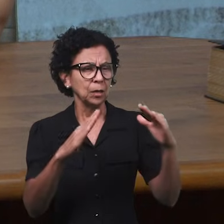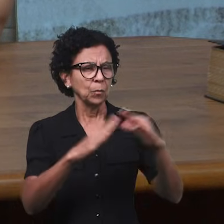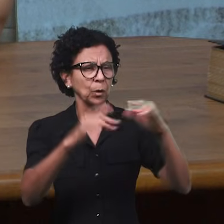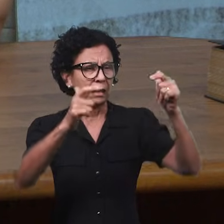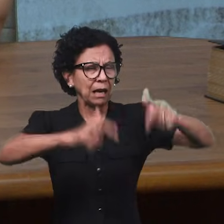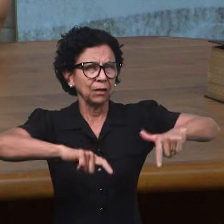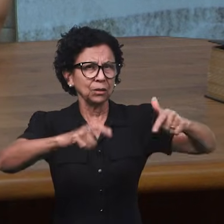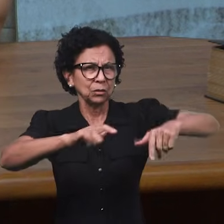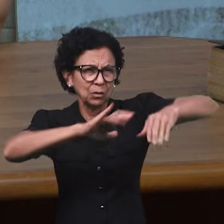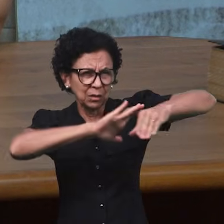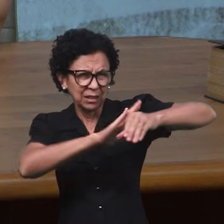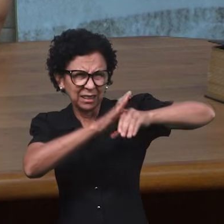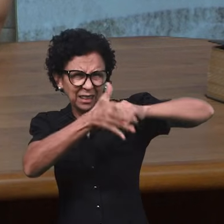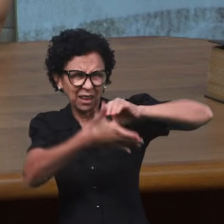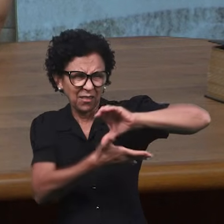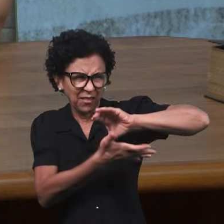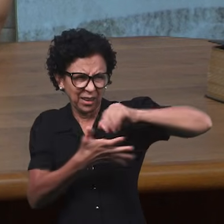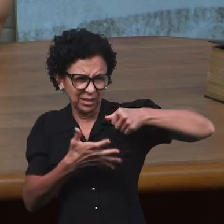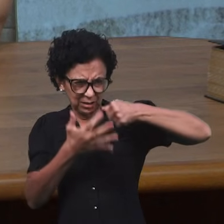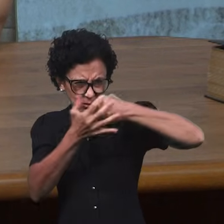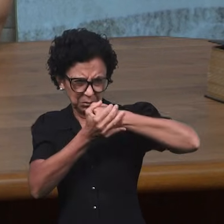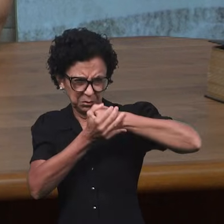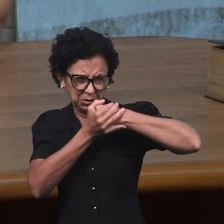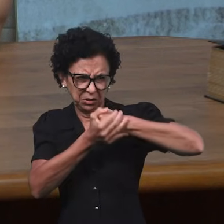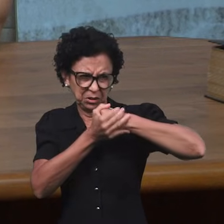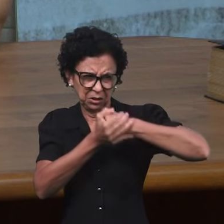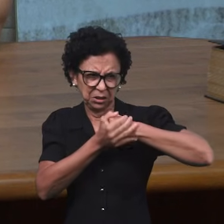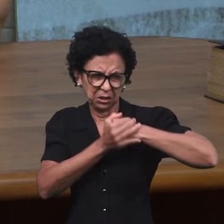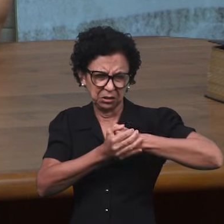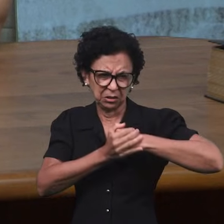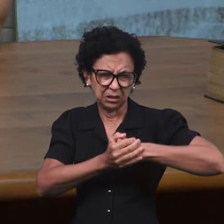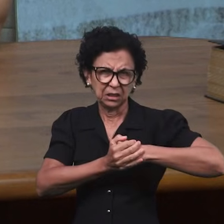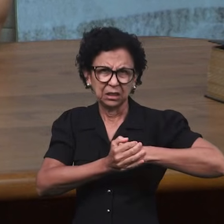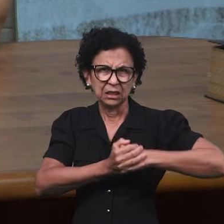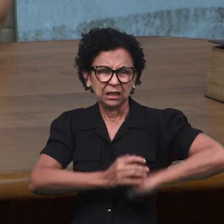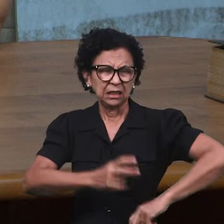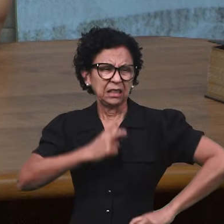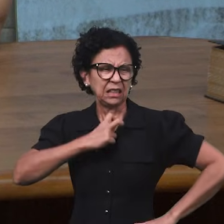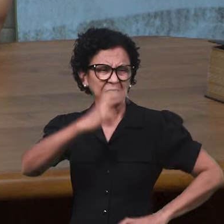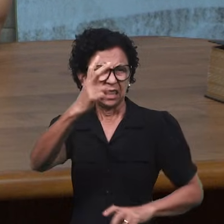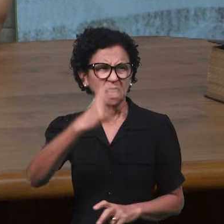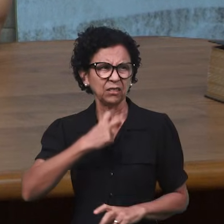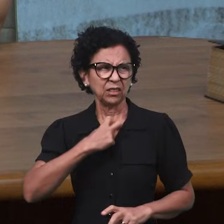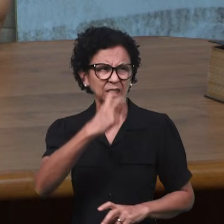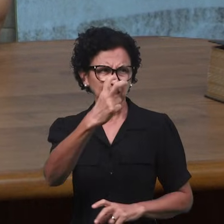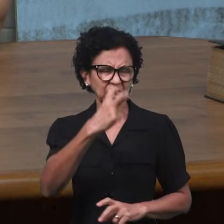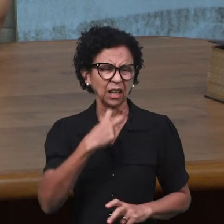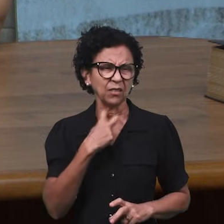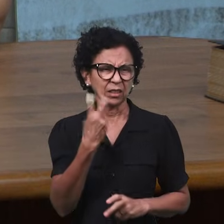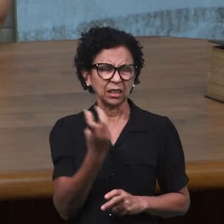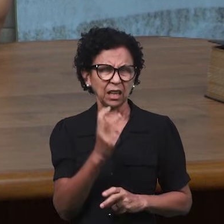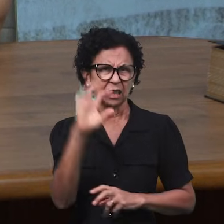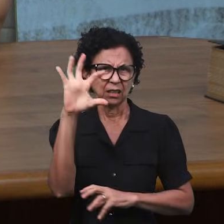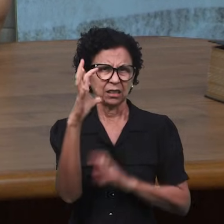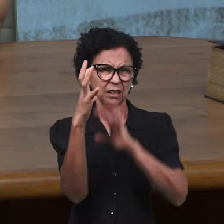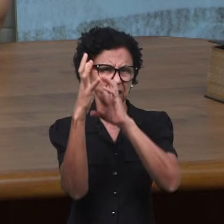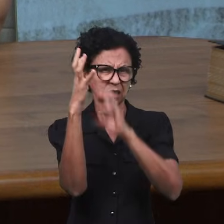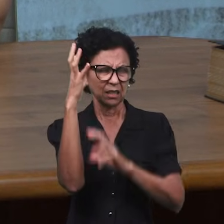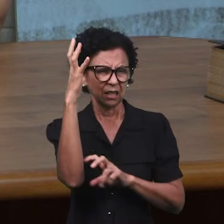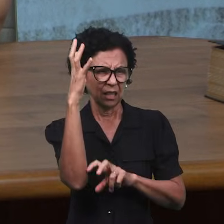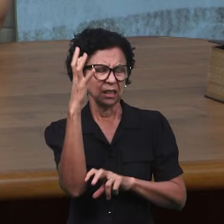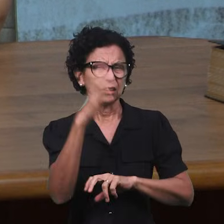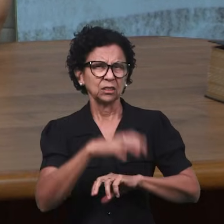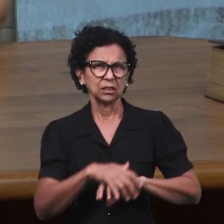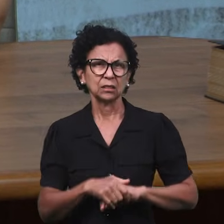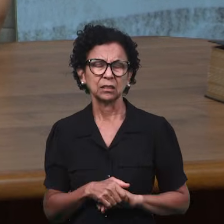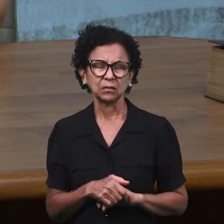da terra e das rochas. Bramavam entre os arbustos e ajuntavam-se debaixo das